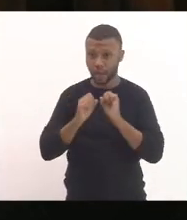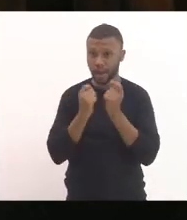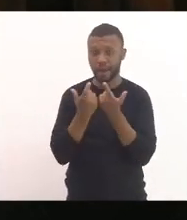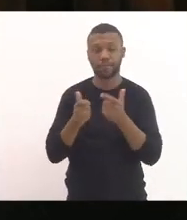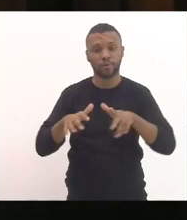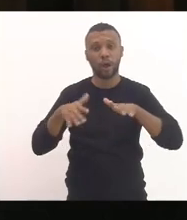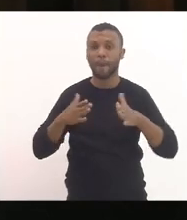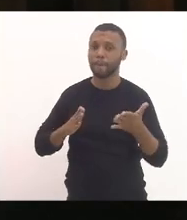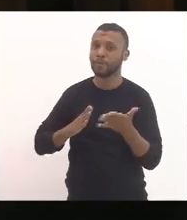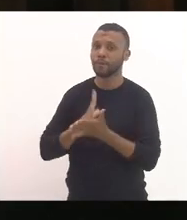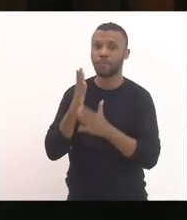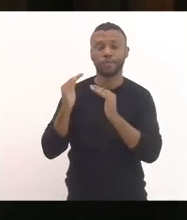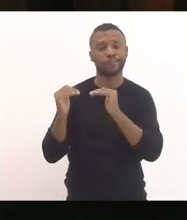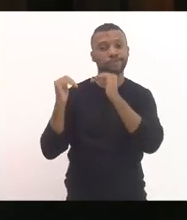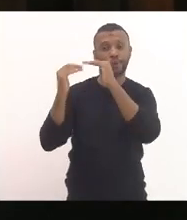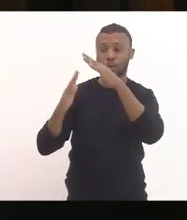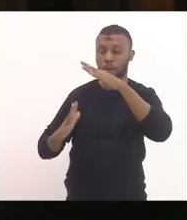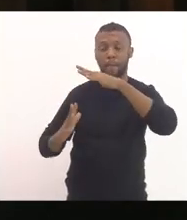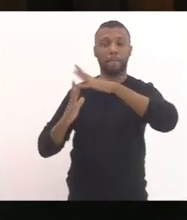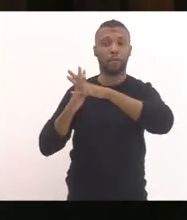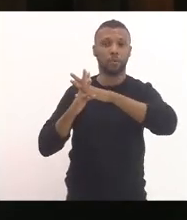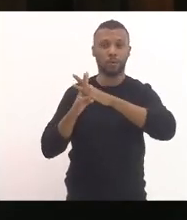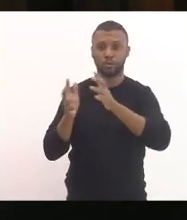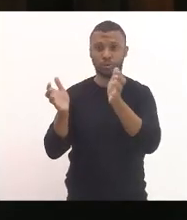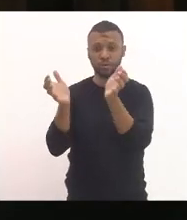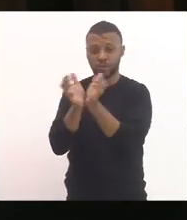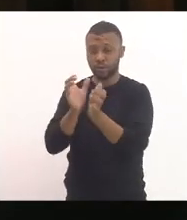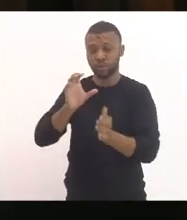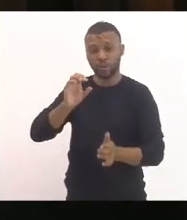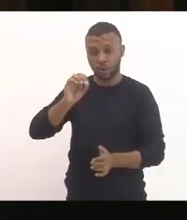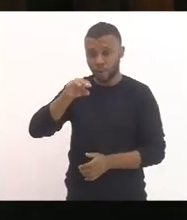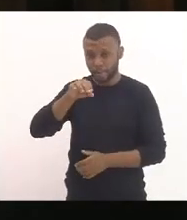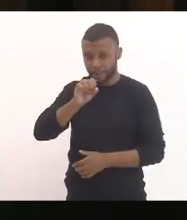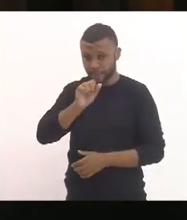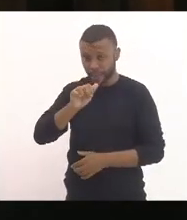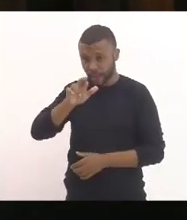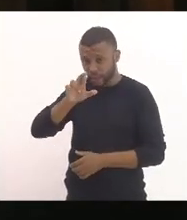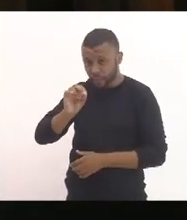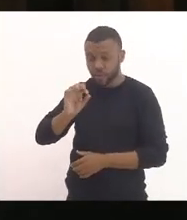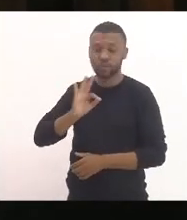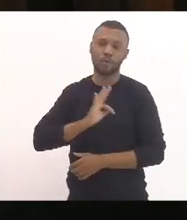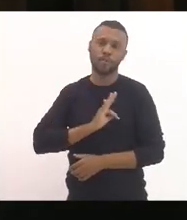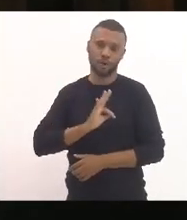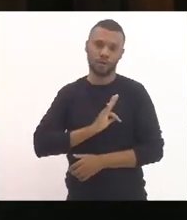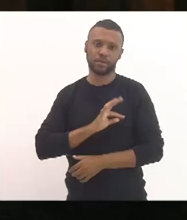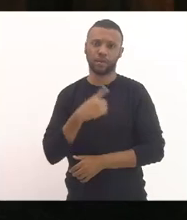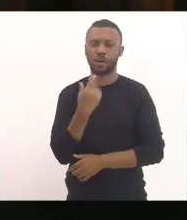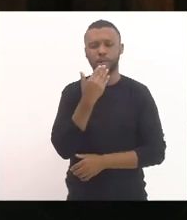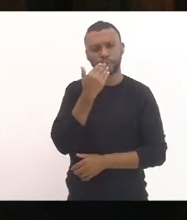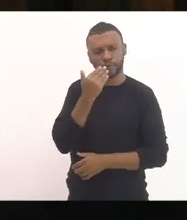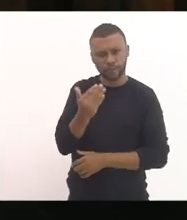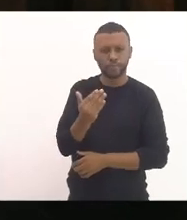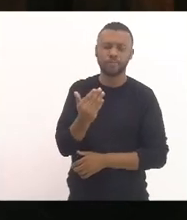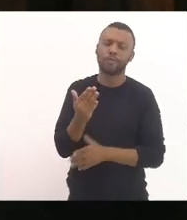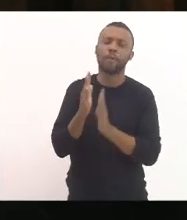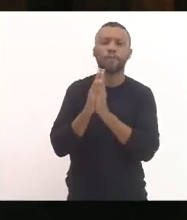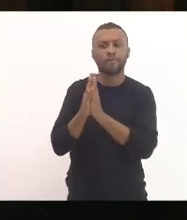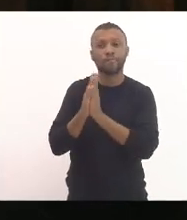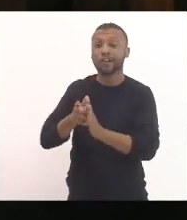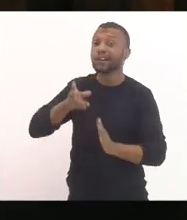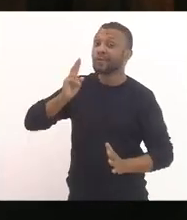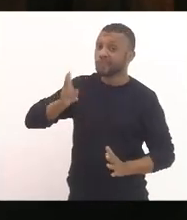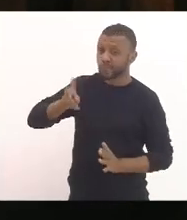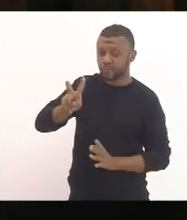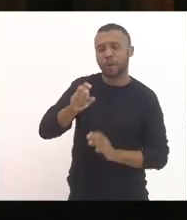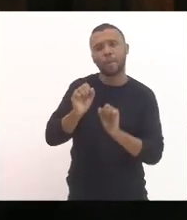como classe mais alta a classe dos Comissários de polícia então nós fazemos questão e pedimos que os deputados mantêm isso